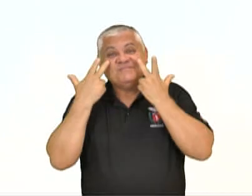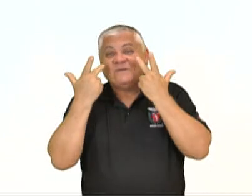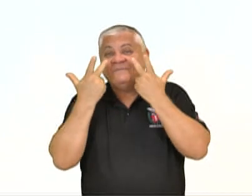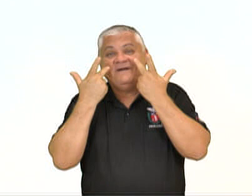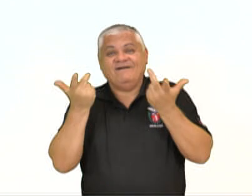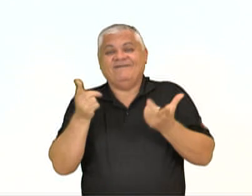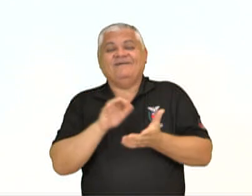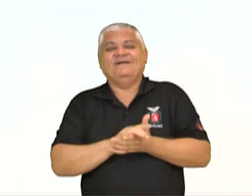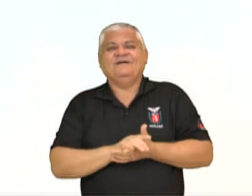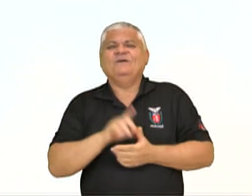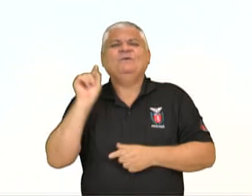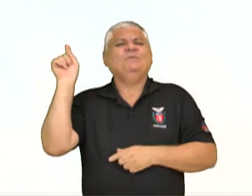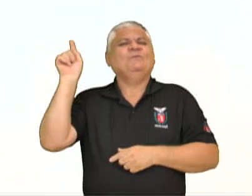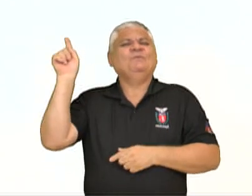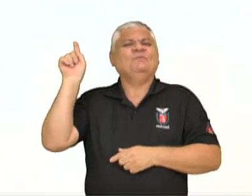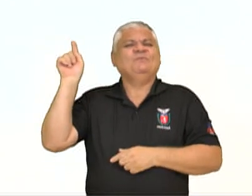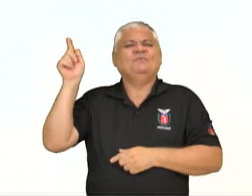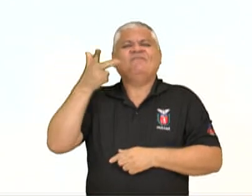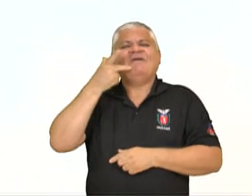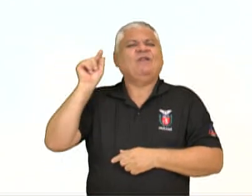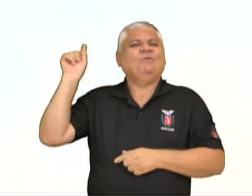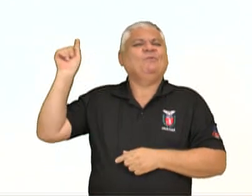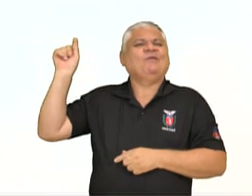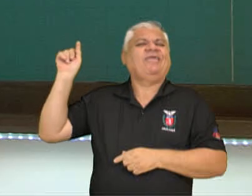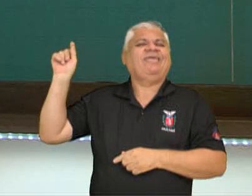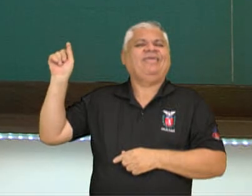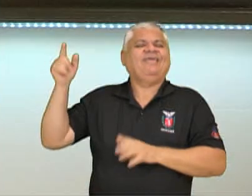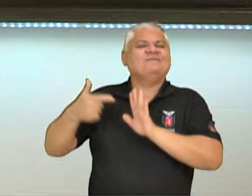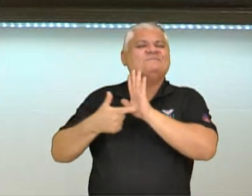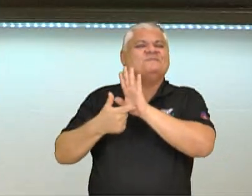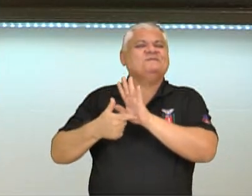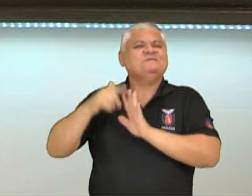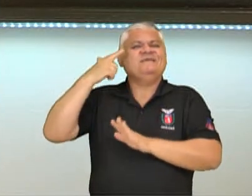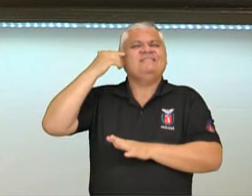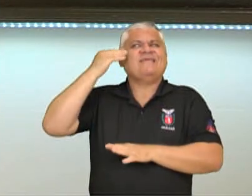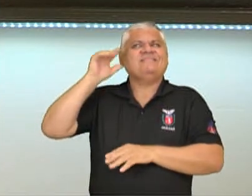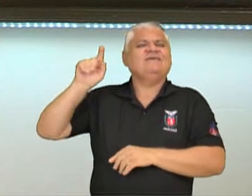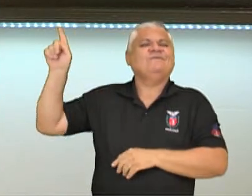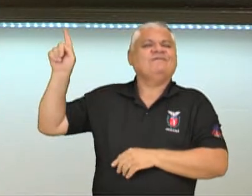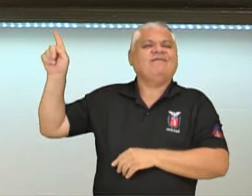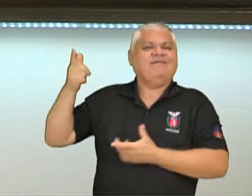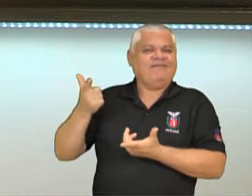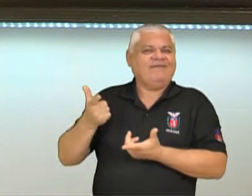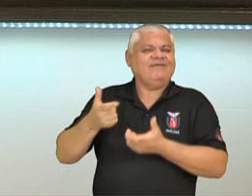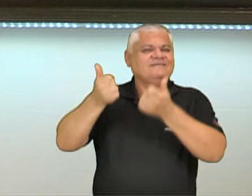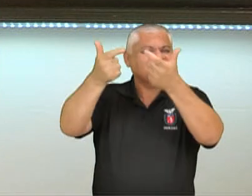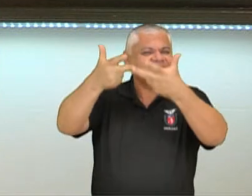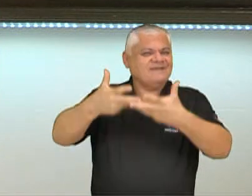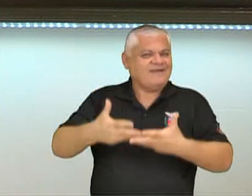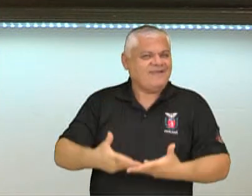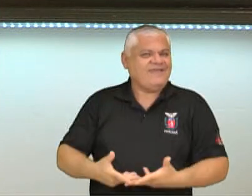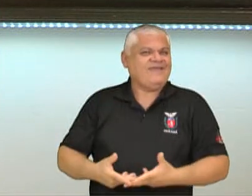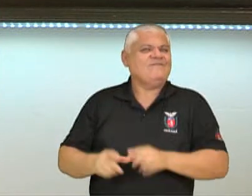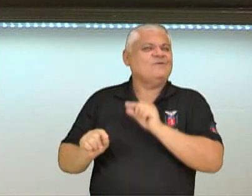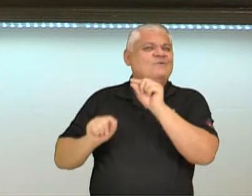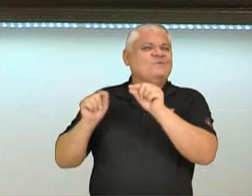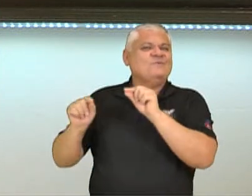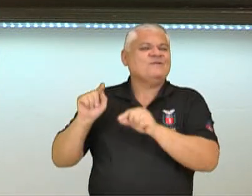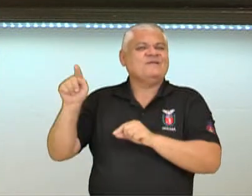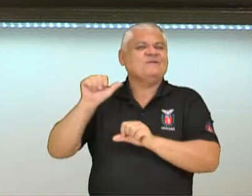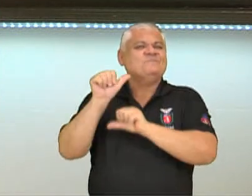Que situação essa charge ilustra? O que vocês conseguem descrever para a gente aí? Qual